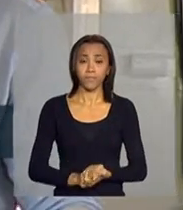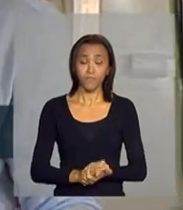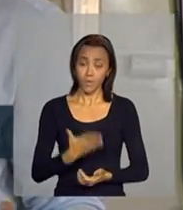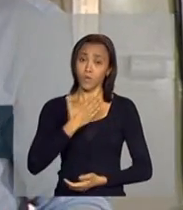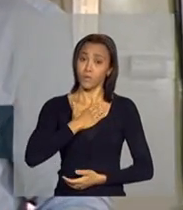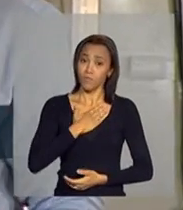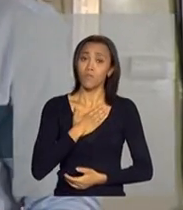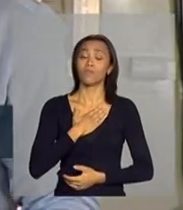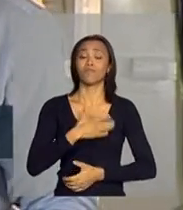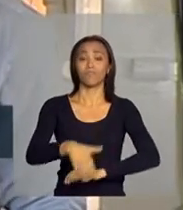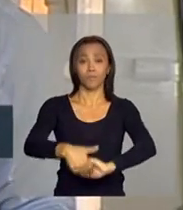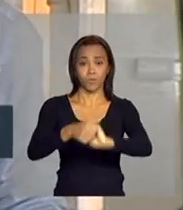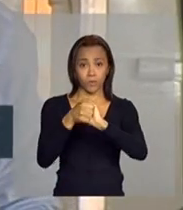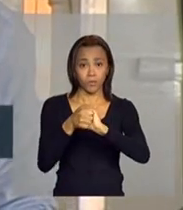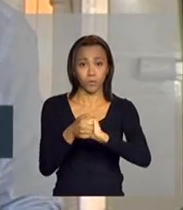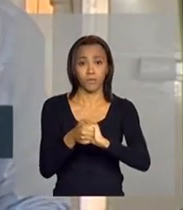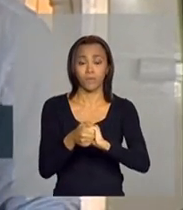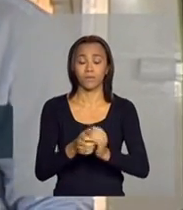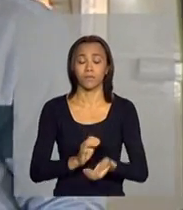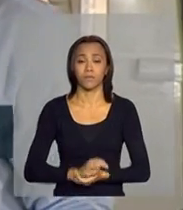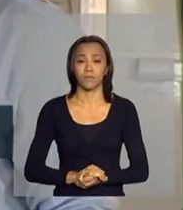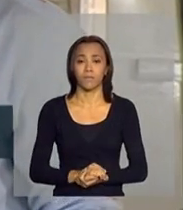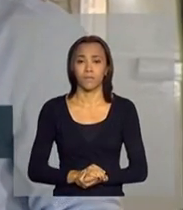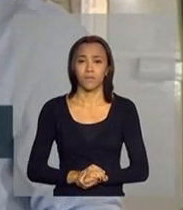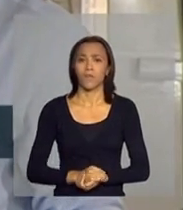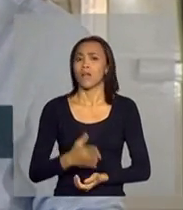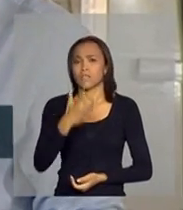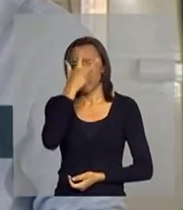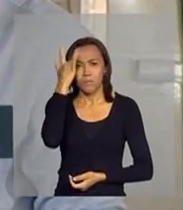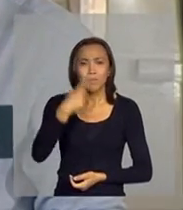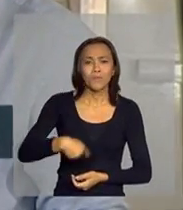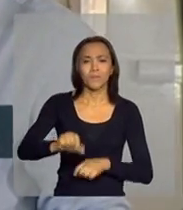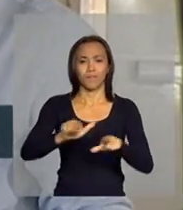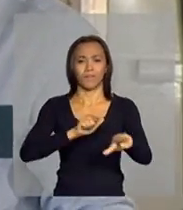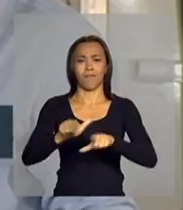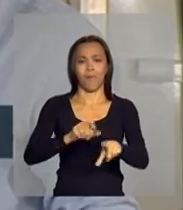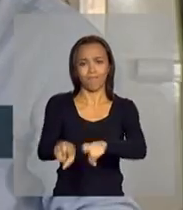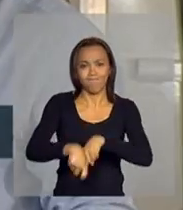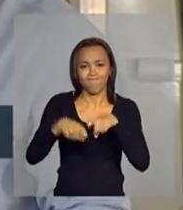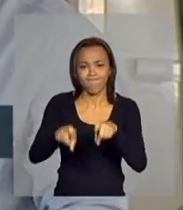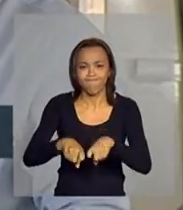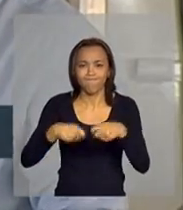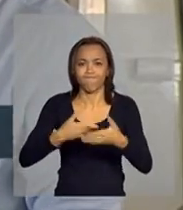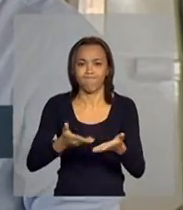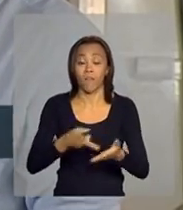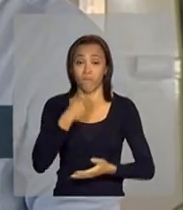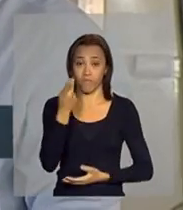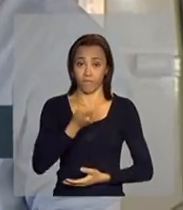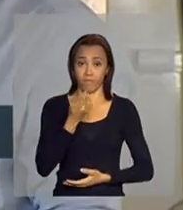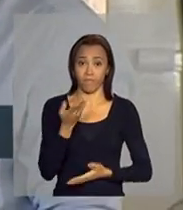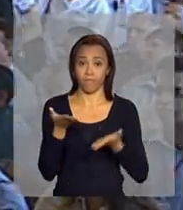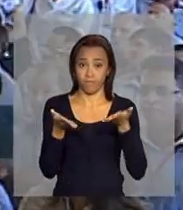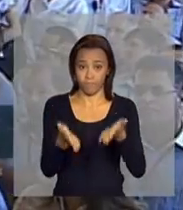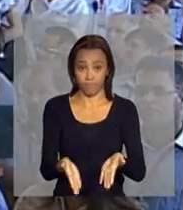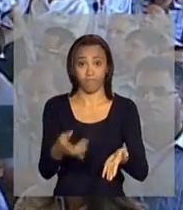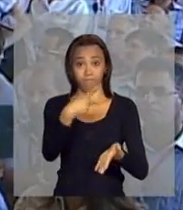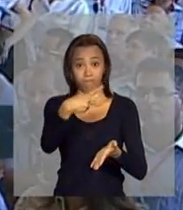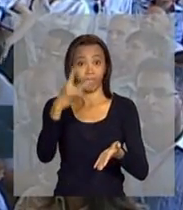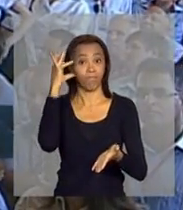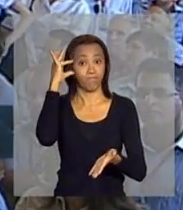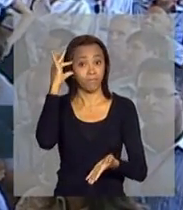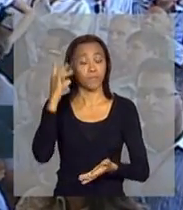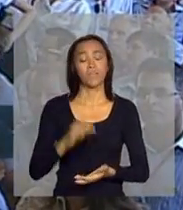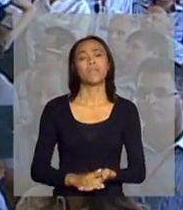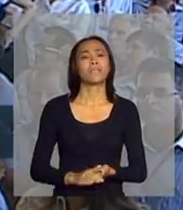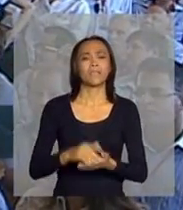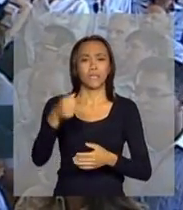meus cumprimentos aos nossos produtores rurais. Dizer, presidenta, que o Paraná se